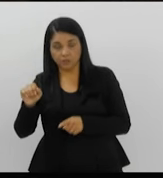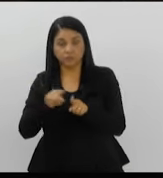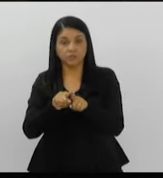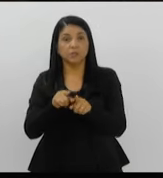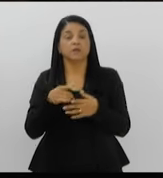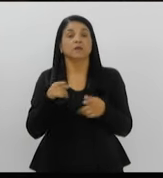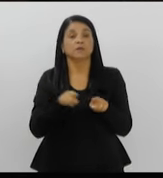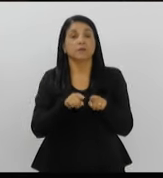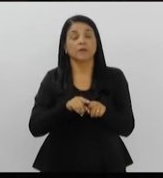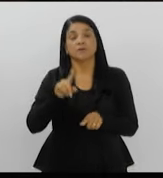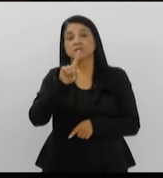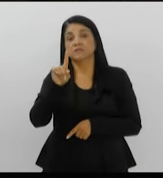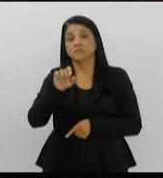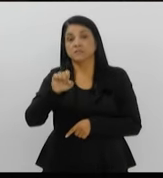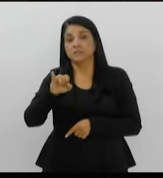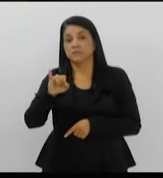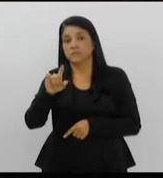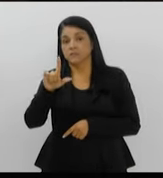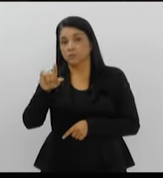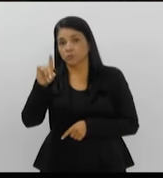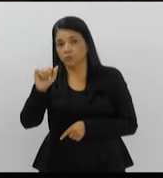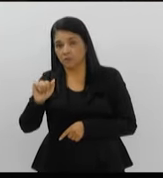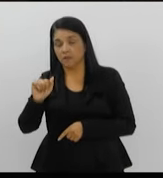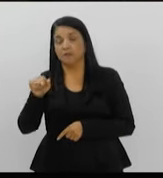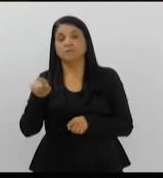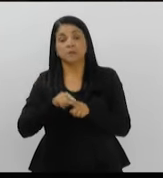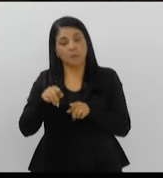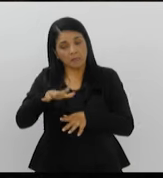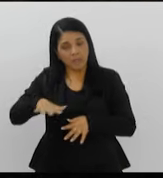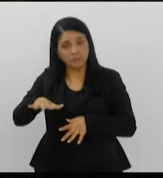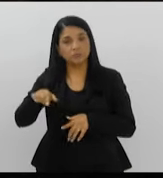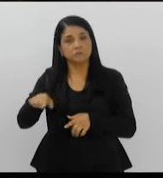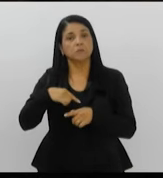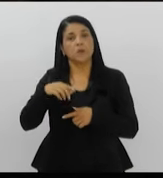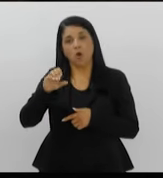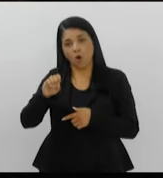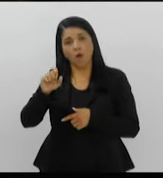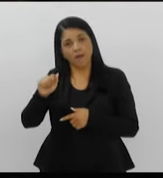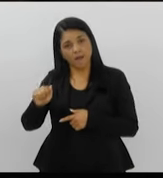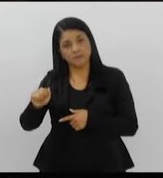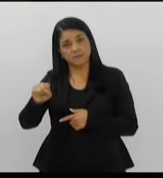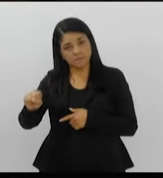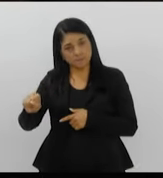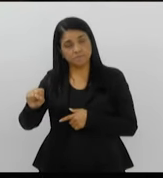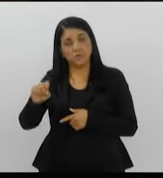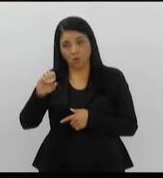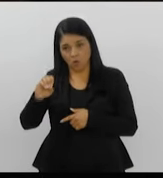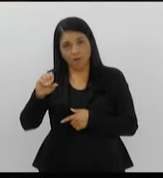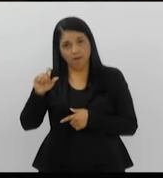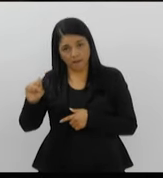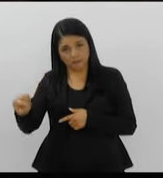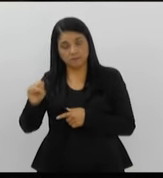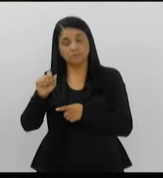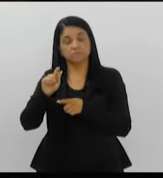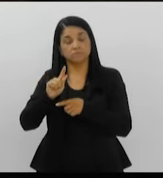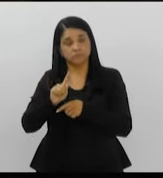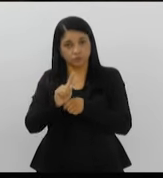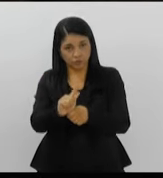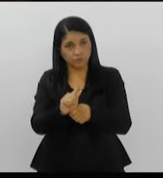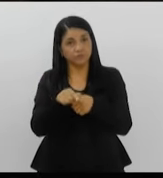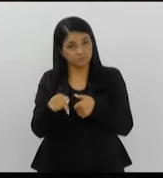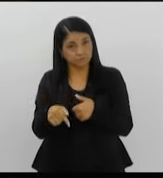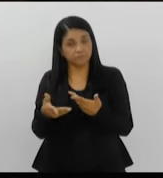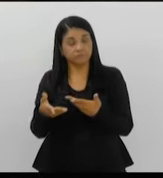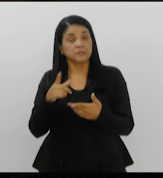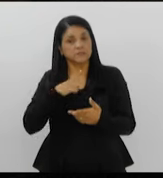Hospital Zilda Arns, na minha região, que também é gerido por OS. Então a gente tem unidades que têm um